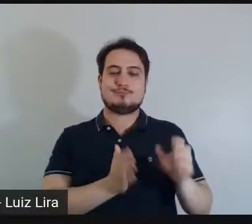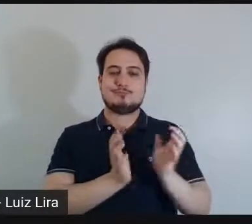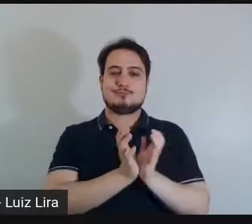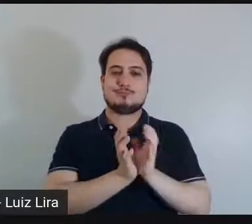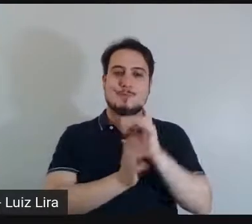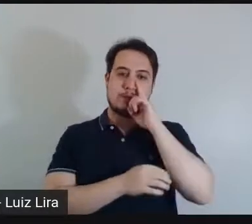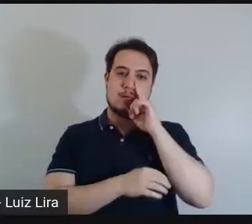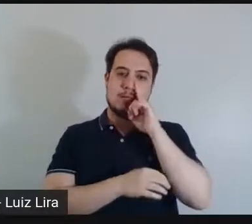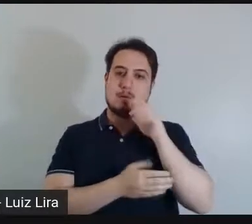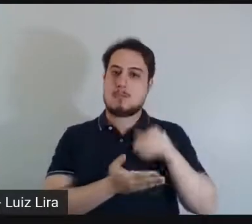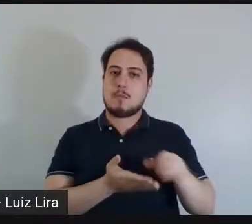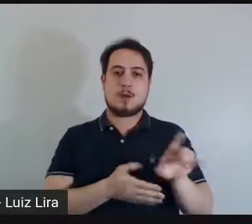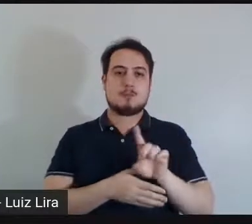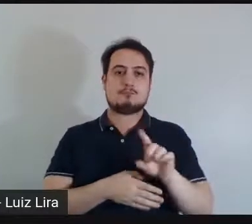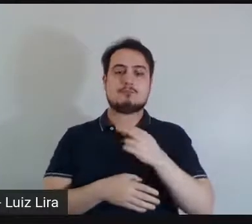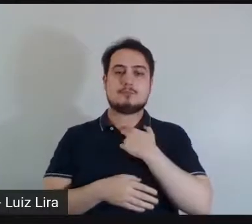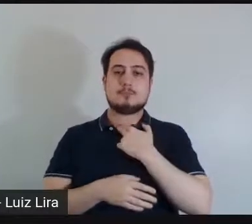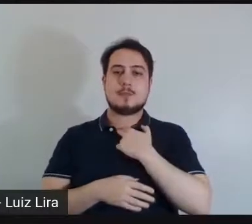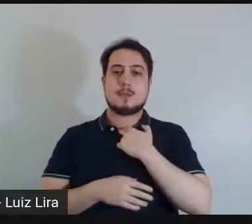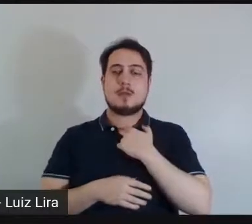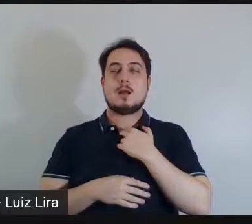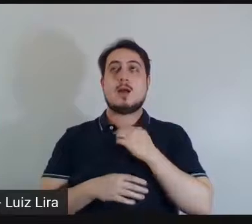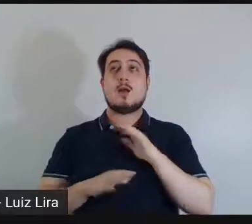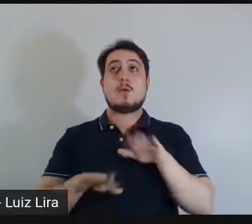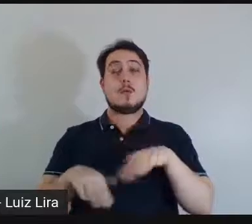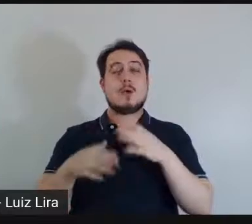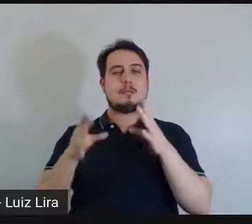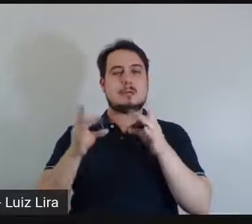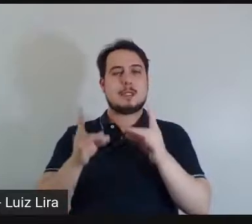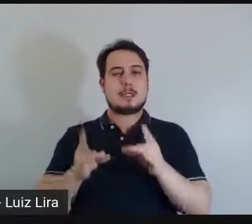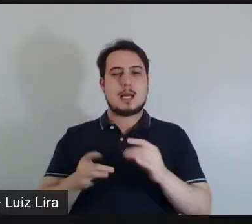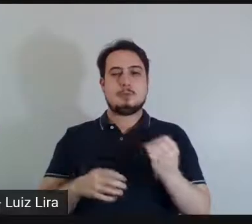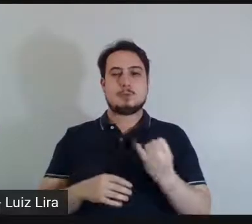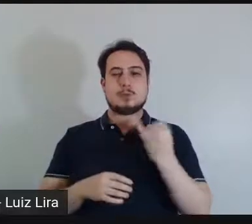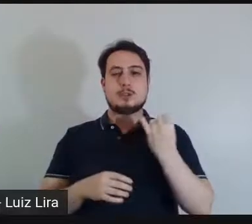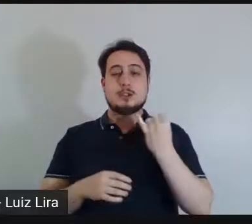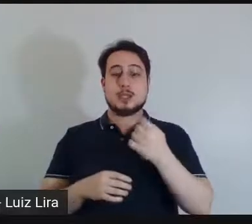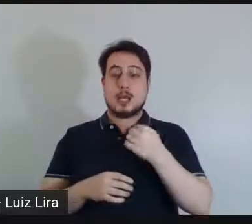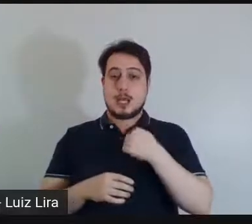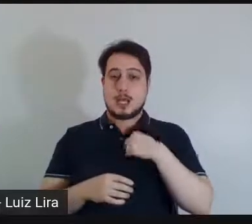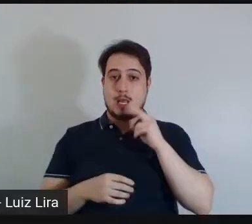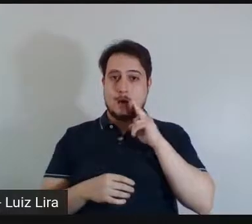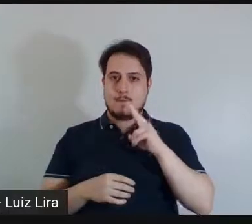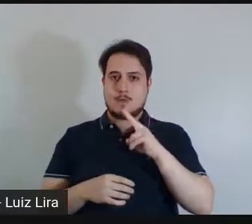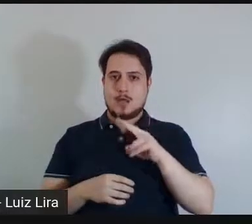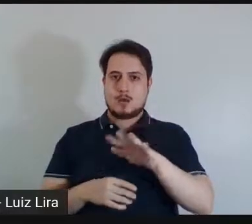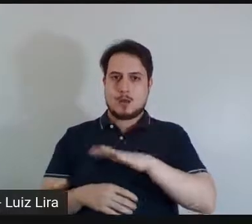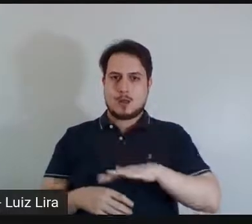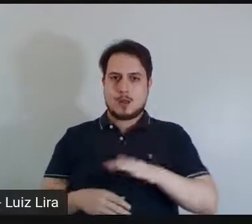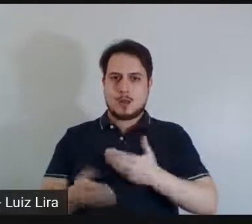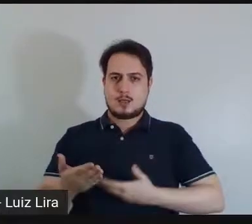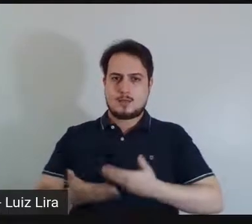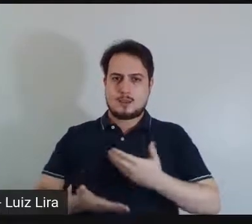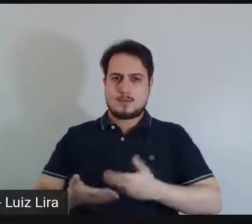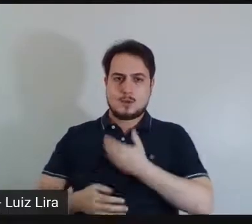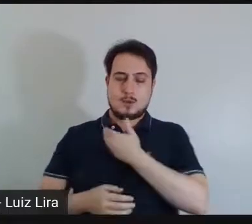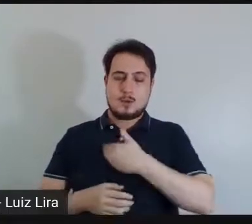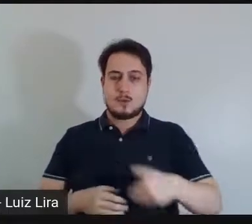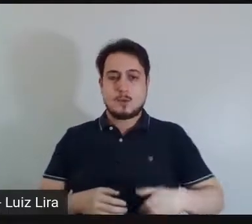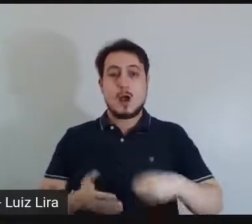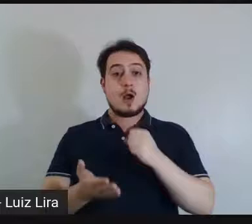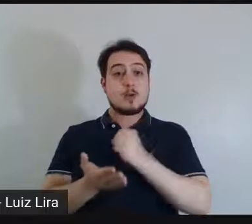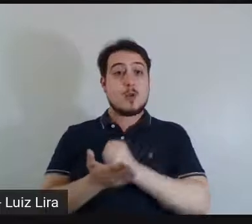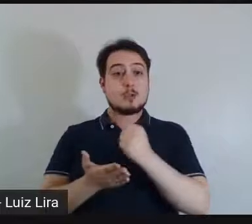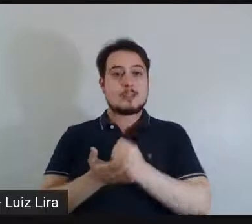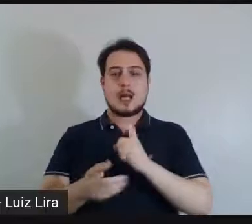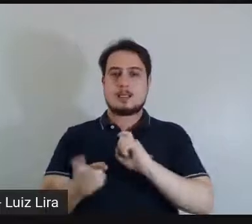embora. Então, o grande detalhe é que eu vejo que, como servidor público, que os contratos administrativos